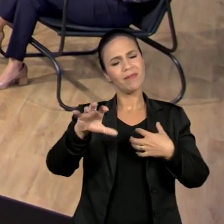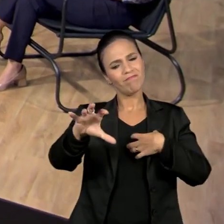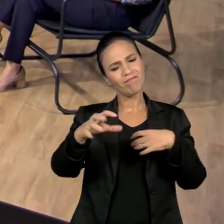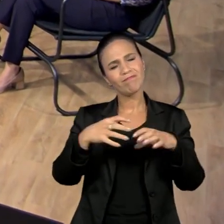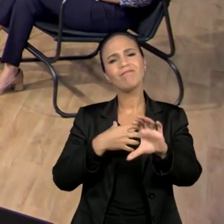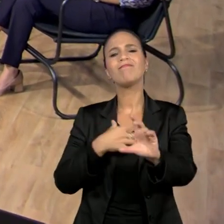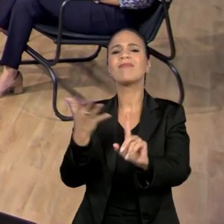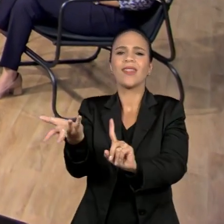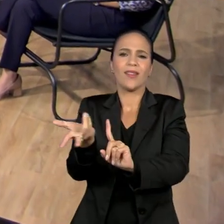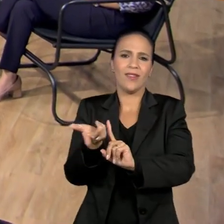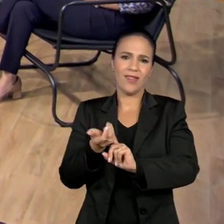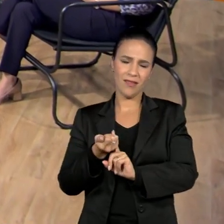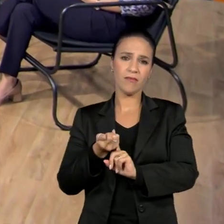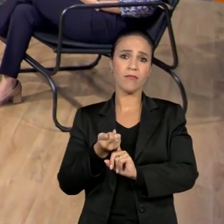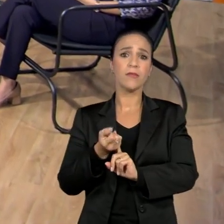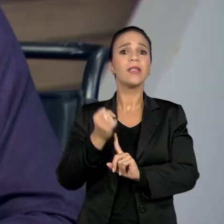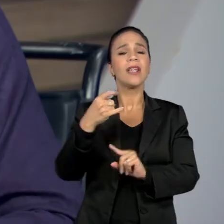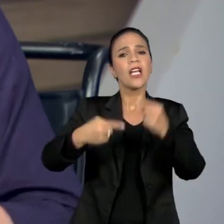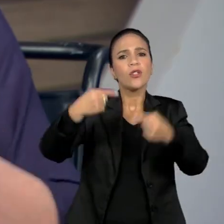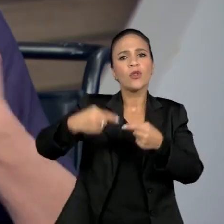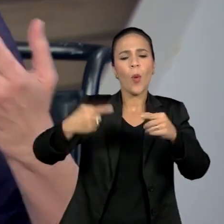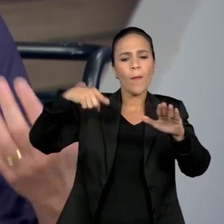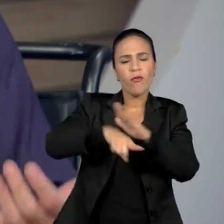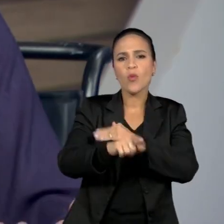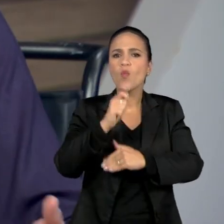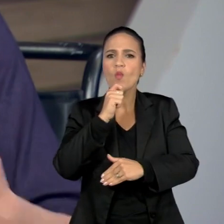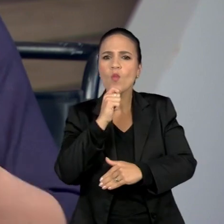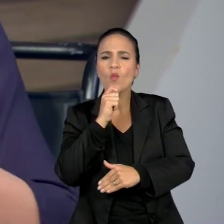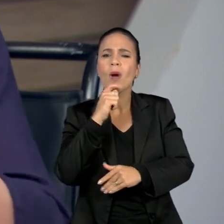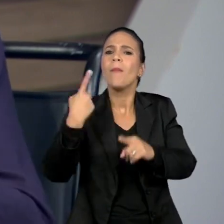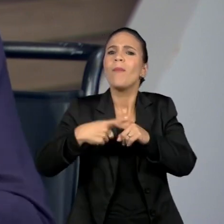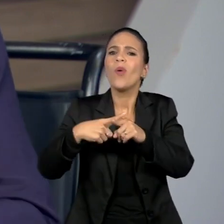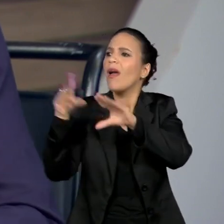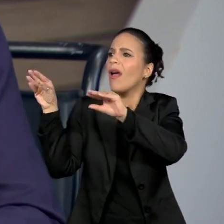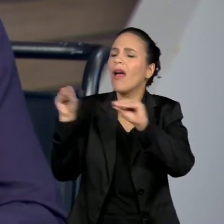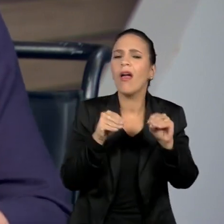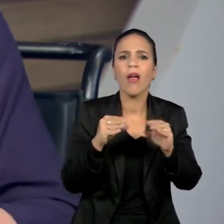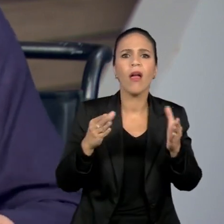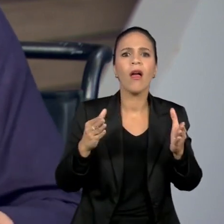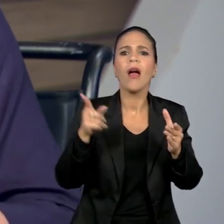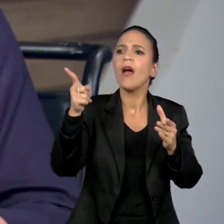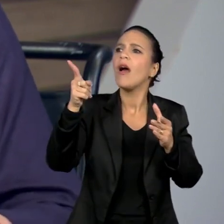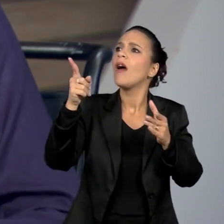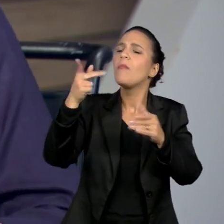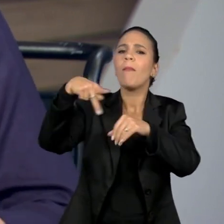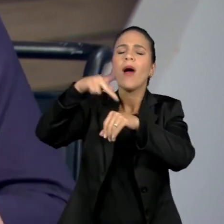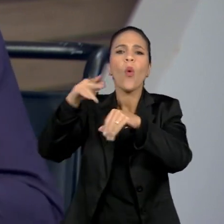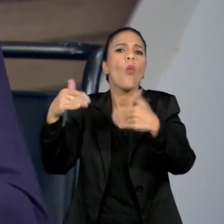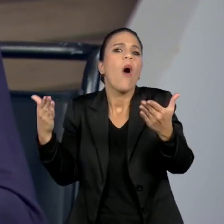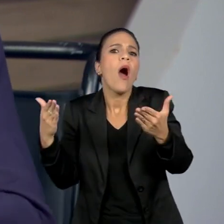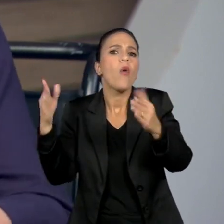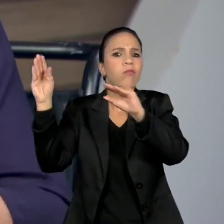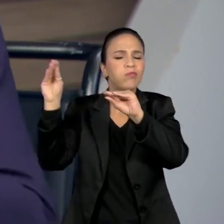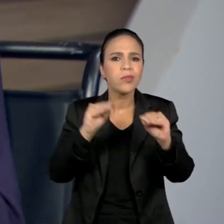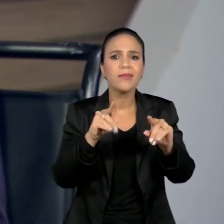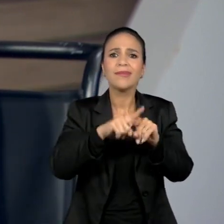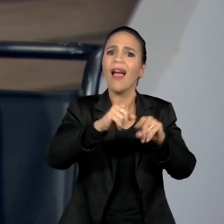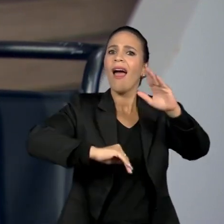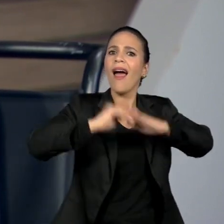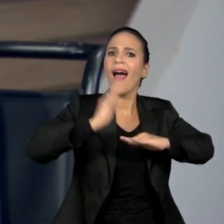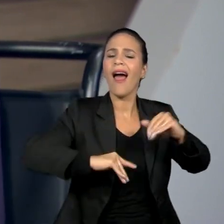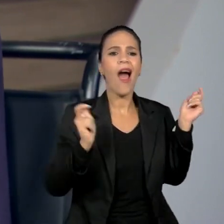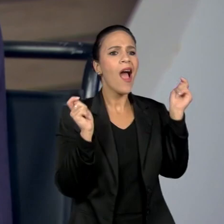206 no 206 aeroporto. pessoas esperando uma possibilidade de acolhida, mas mais de 6 mil já chegaram aqui e 9 mil